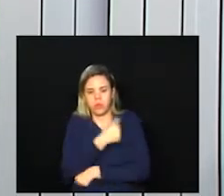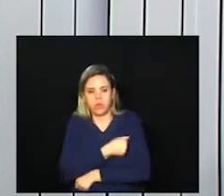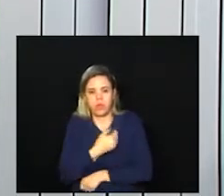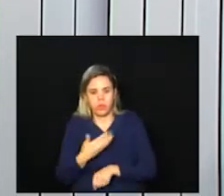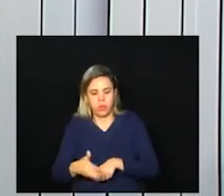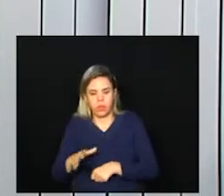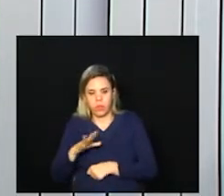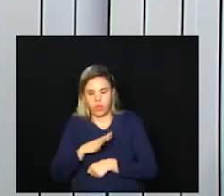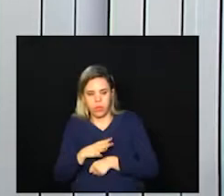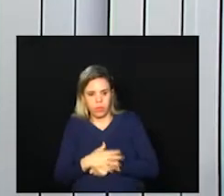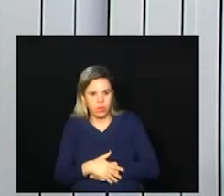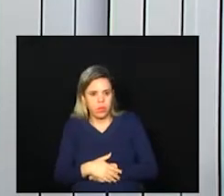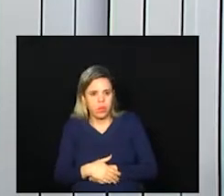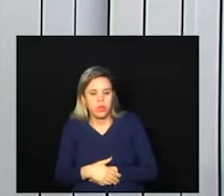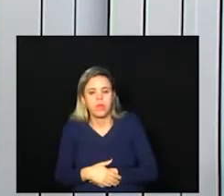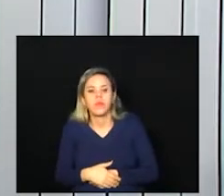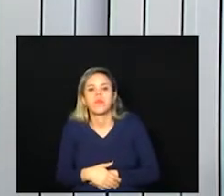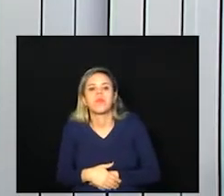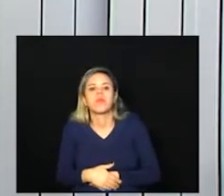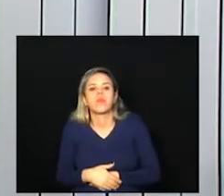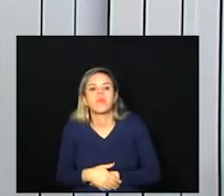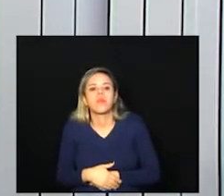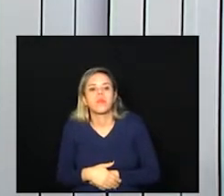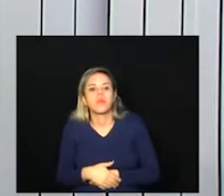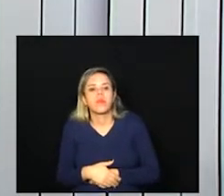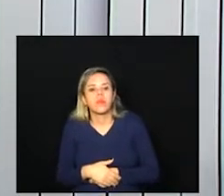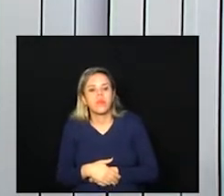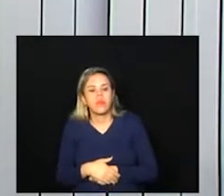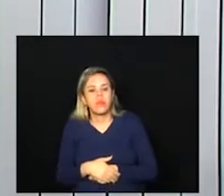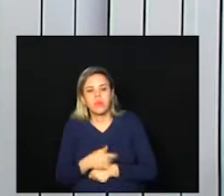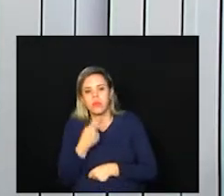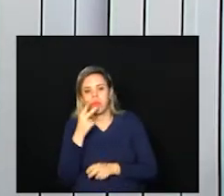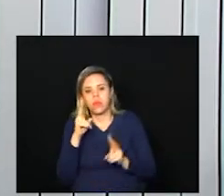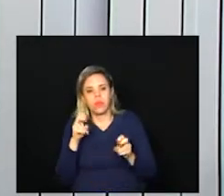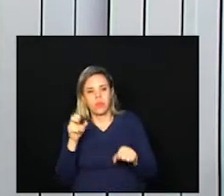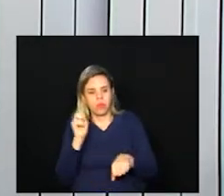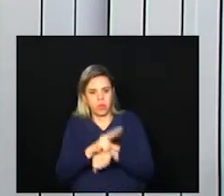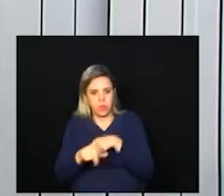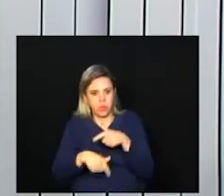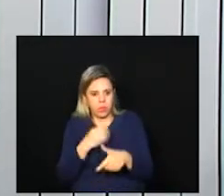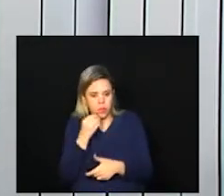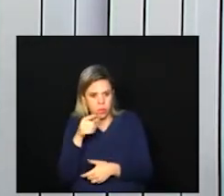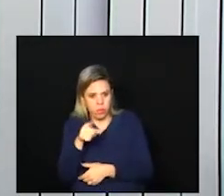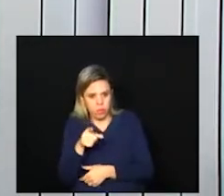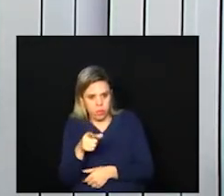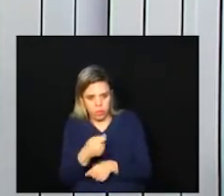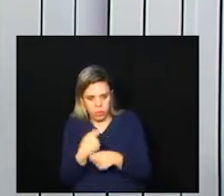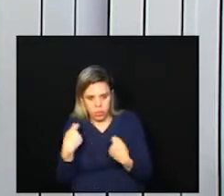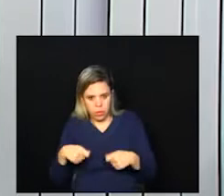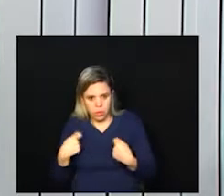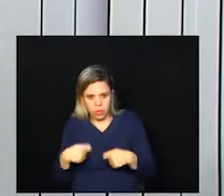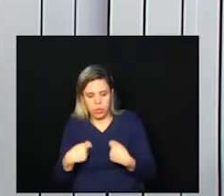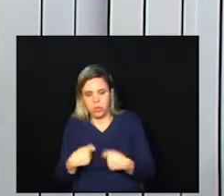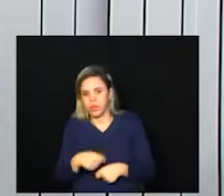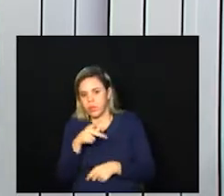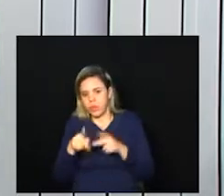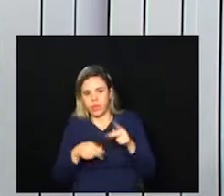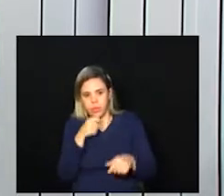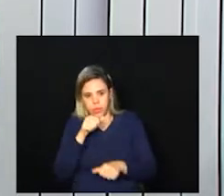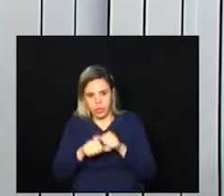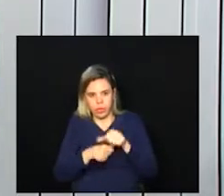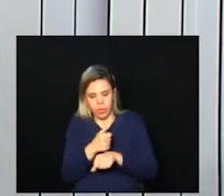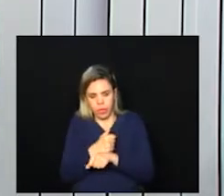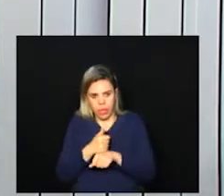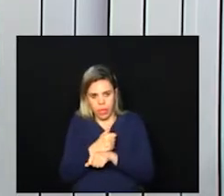aplicadas aqui na cidade de Campinas. Bom, vamos falar sobre emprego agora. Para você que está precisando ou para quem quer mudar